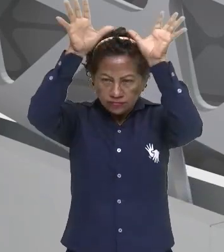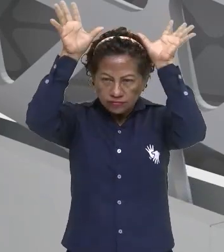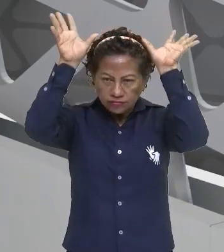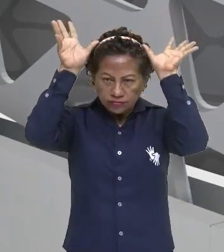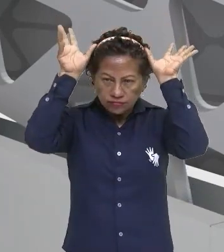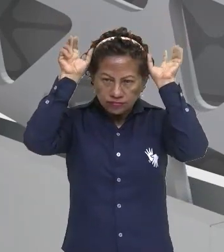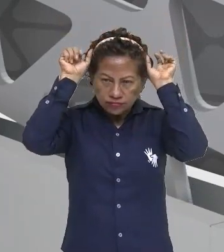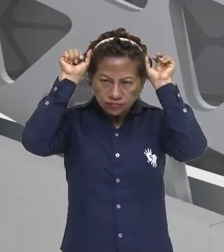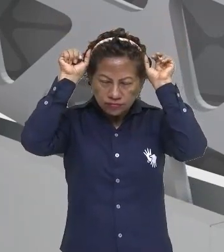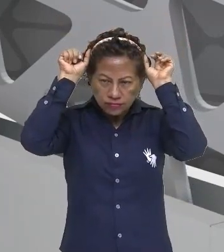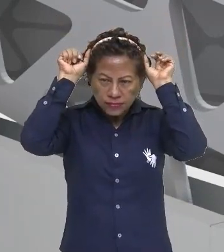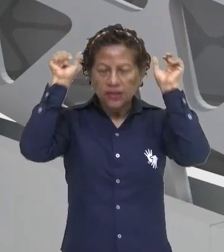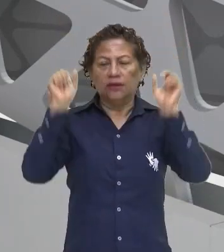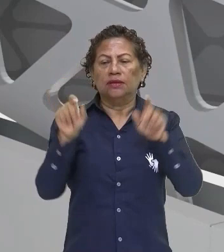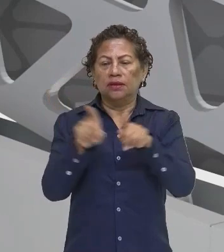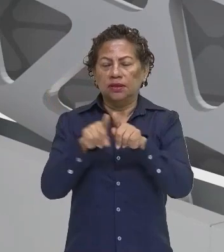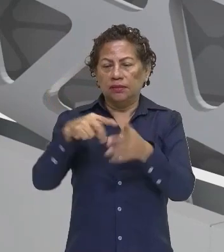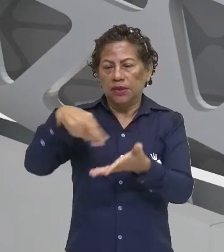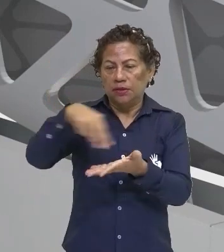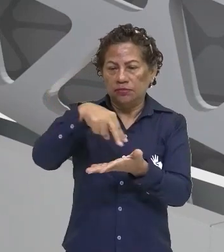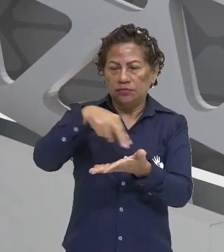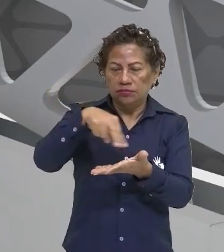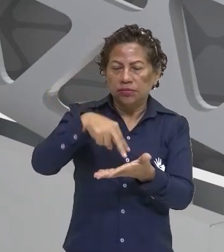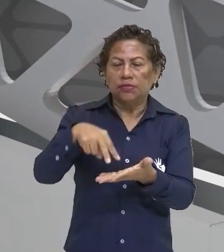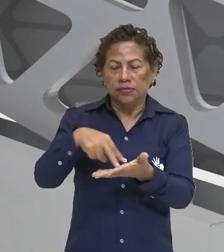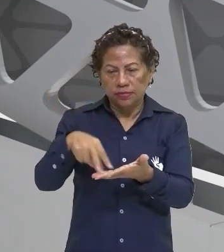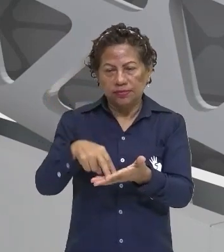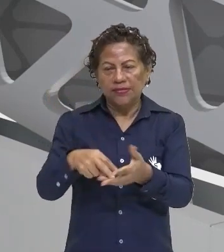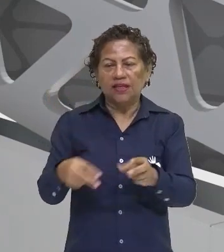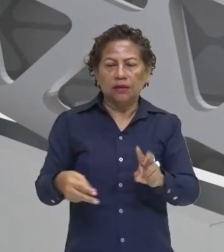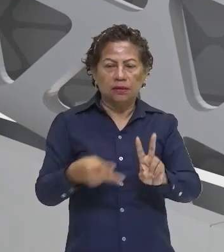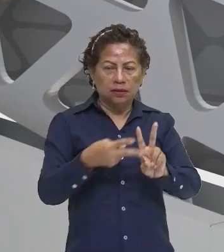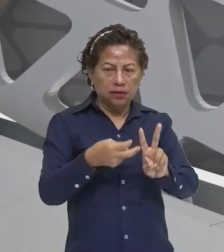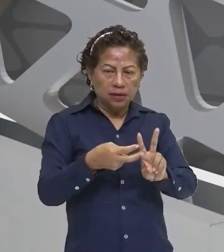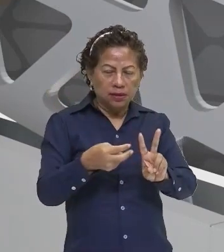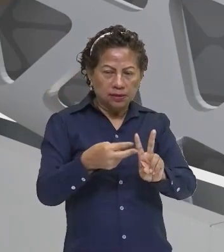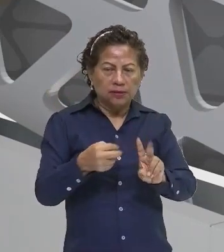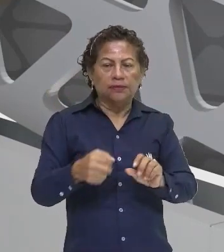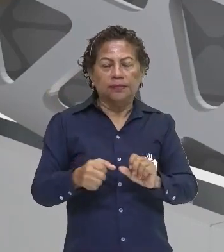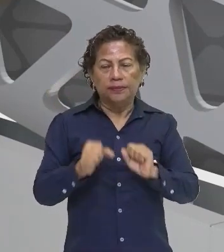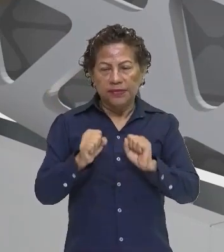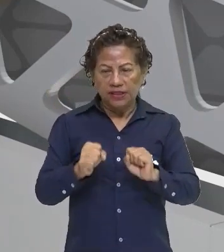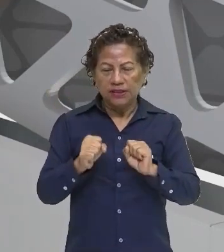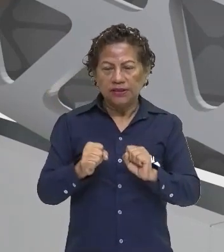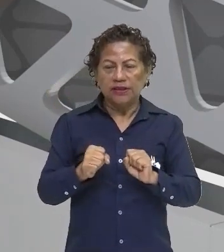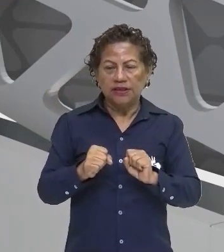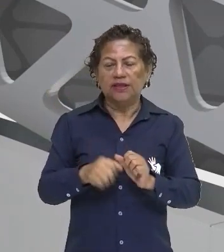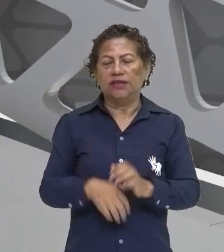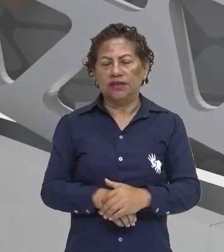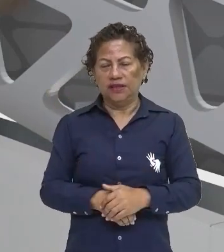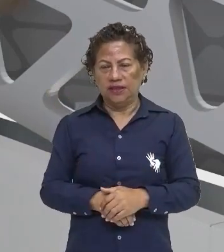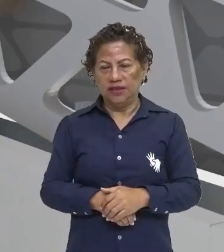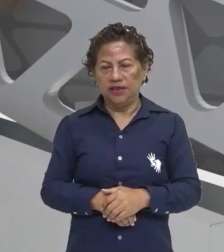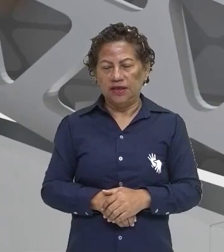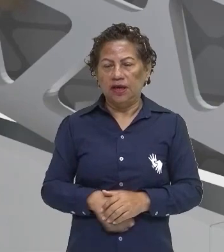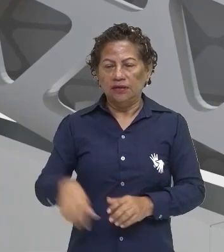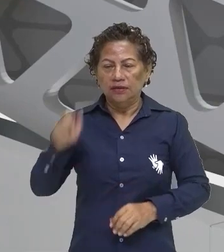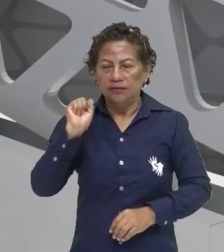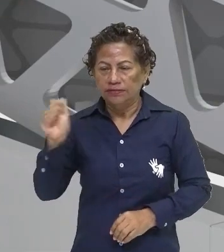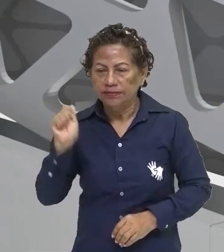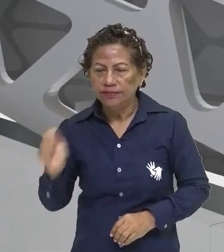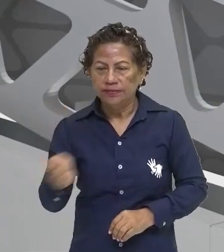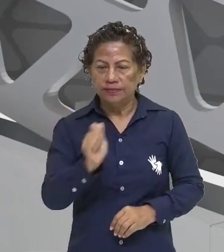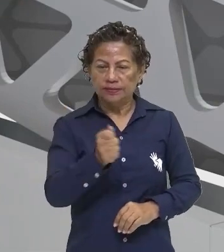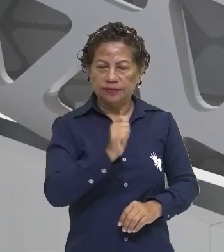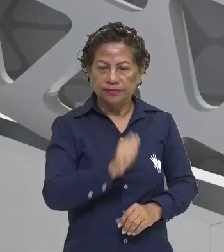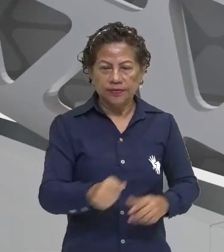adereço específico. Algumas danças indígenas, elas precisam da utilização de cocar, de chocalhos, por exemplo. Eles